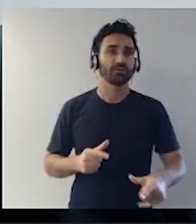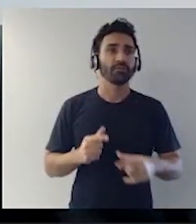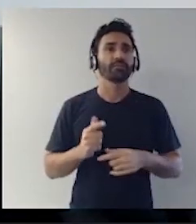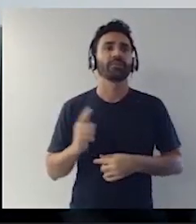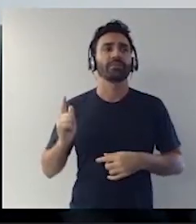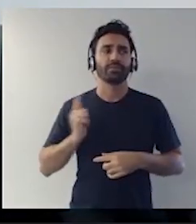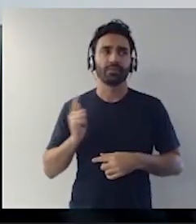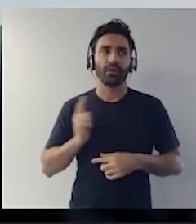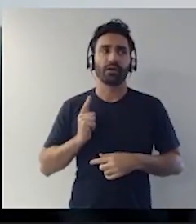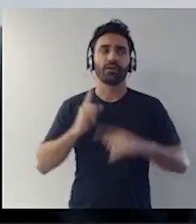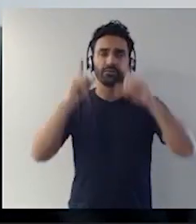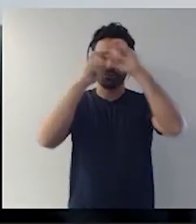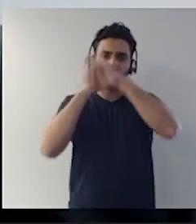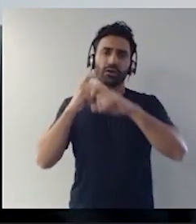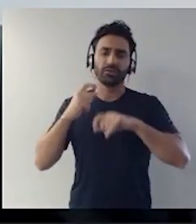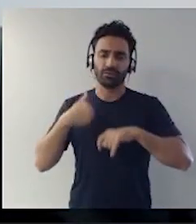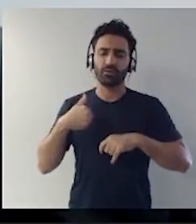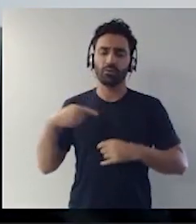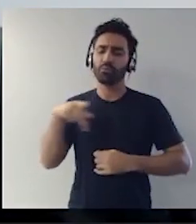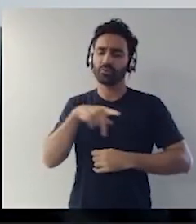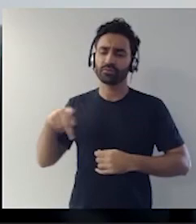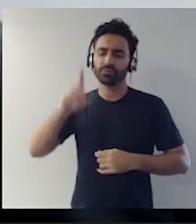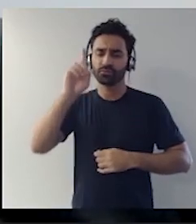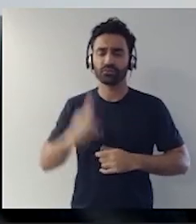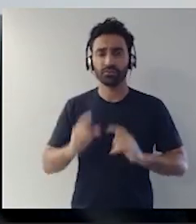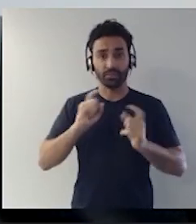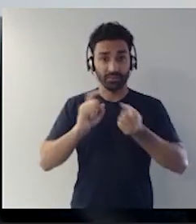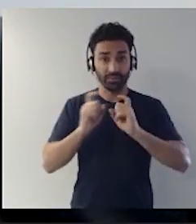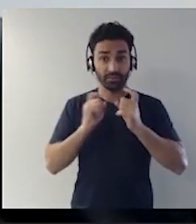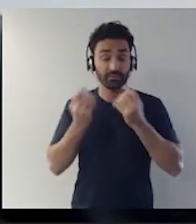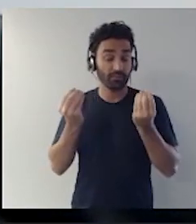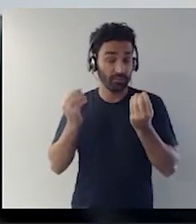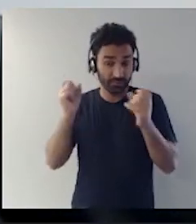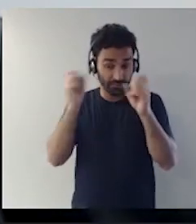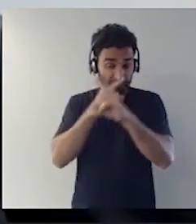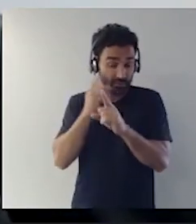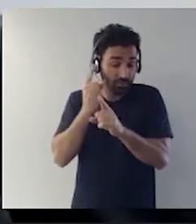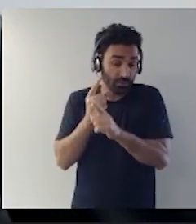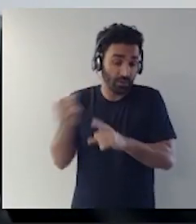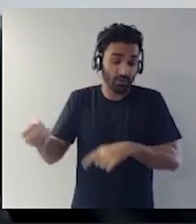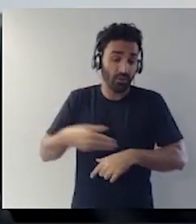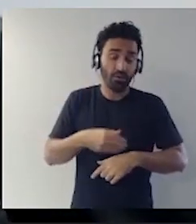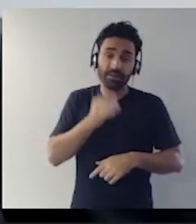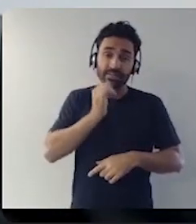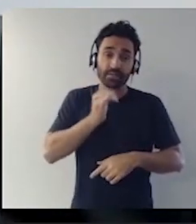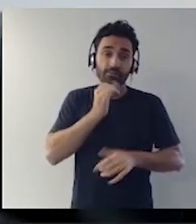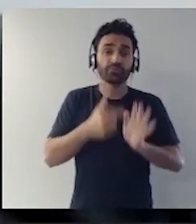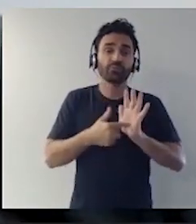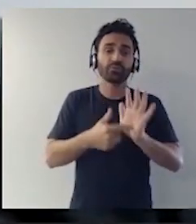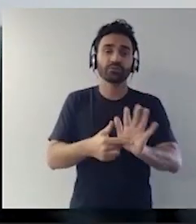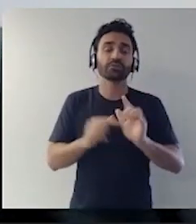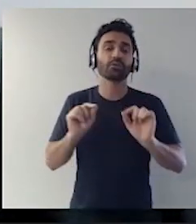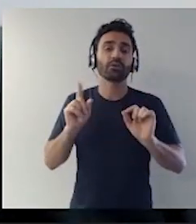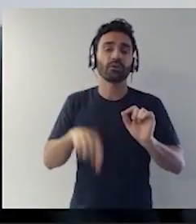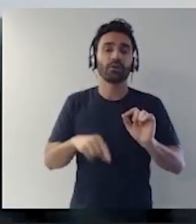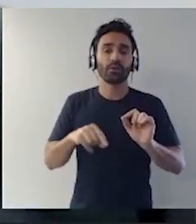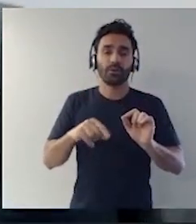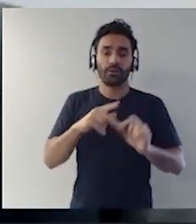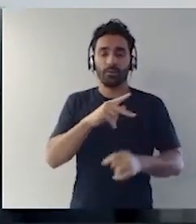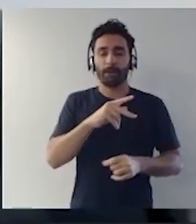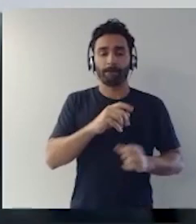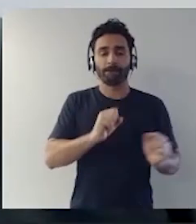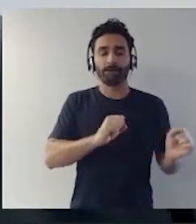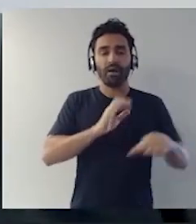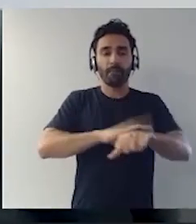até dificuldade, nós que somos professores de direito administrativo, de encontrar um novo exemplo para falar de poder de polícia, né? Sejamos honestos,